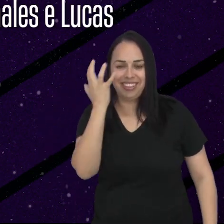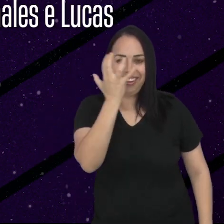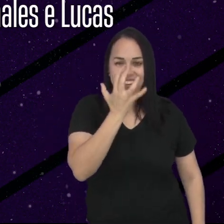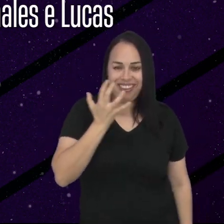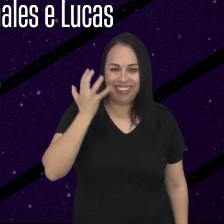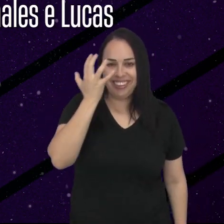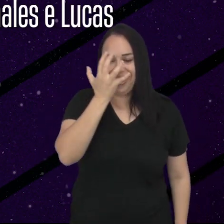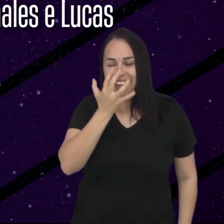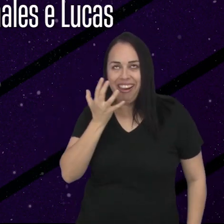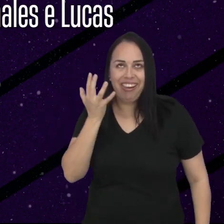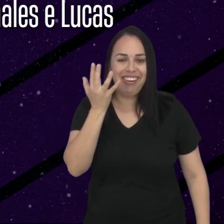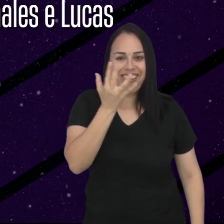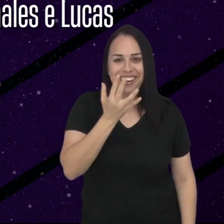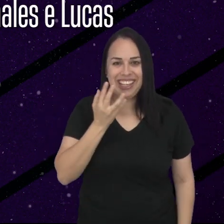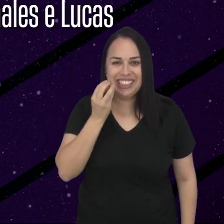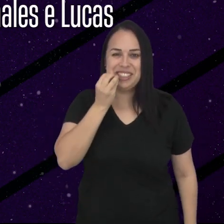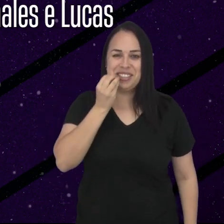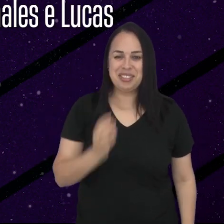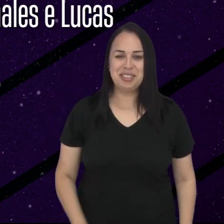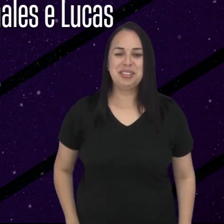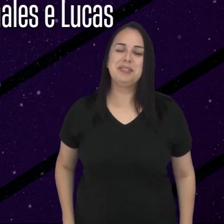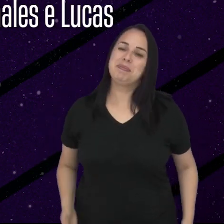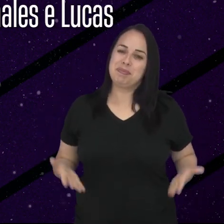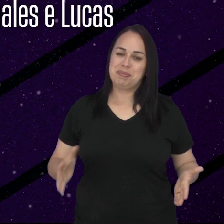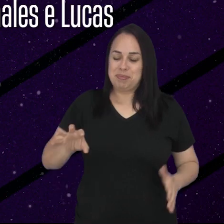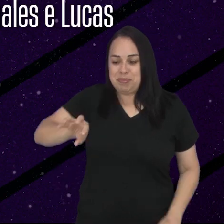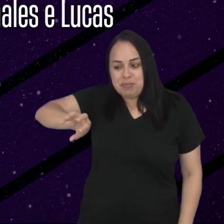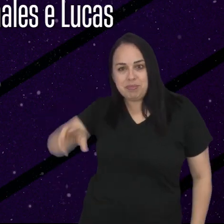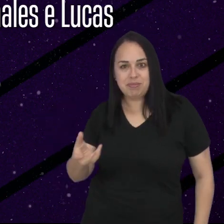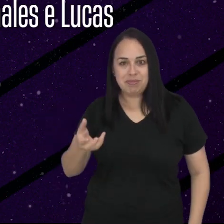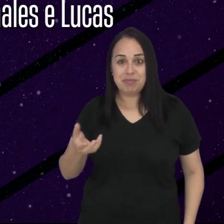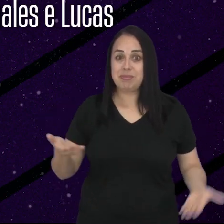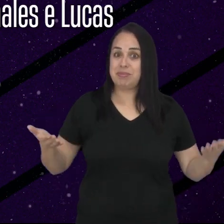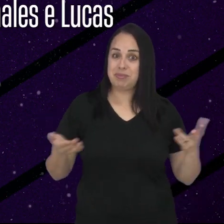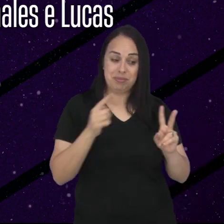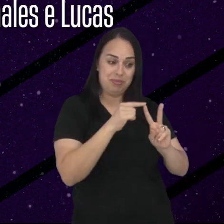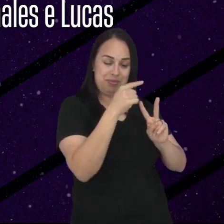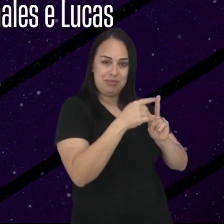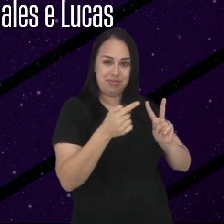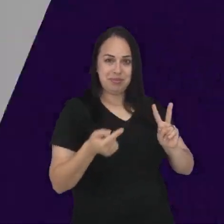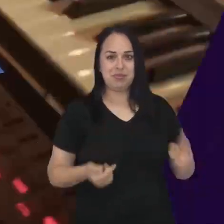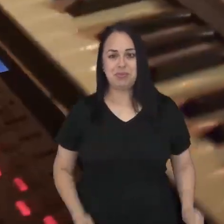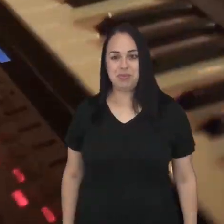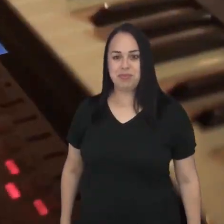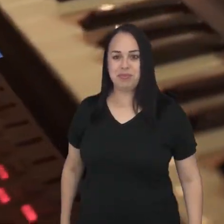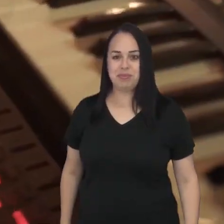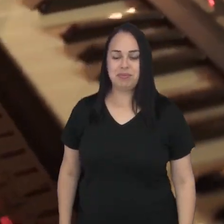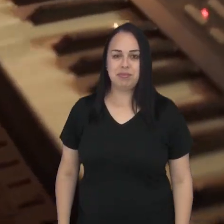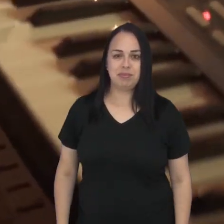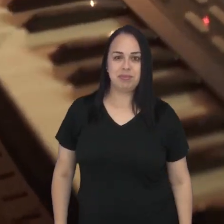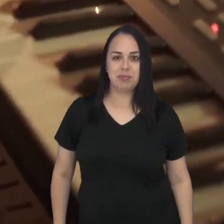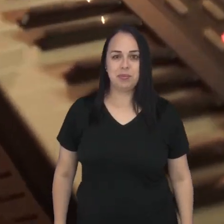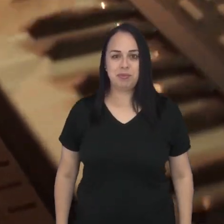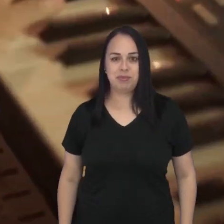no tchau foi que eu te beijei. Sobe o som aí, Thales e Lucas, Foi no Tchau.